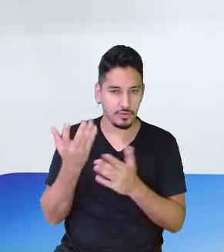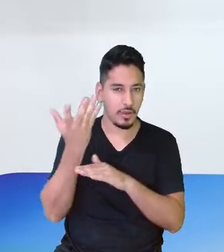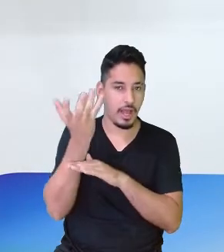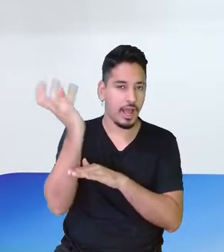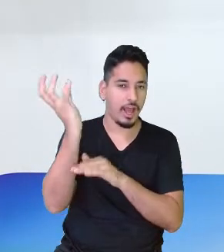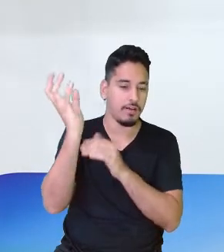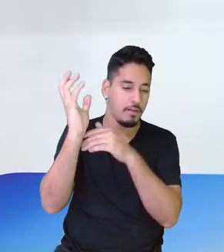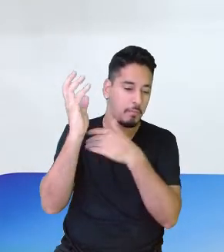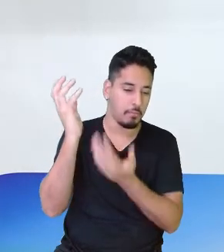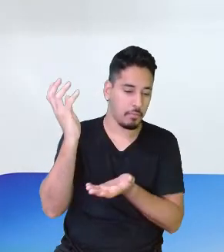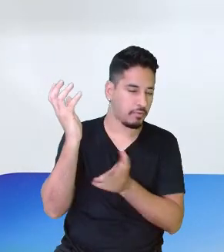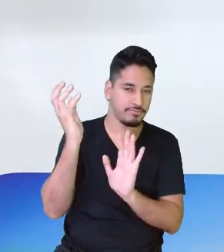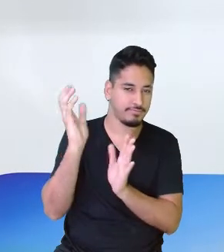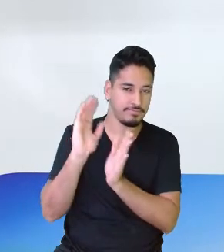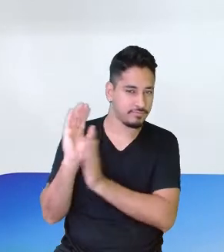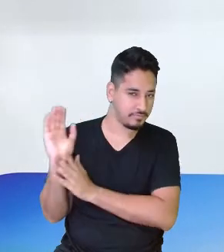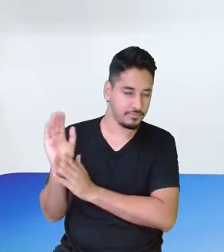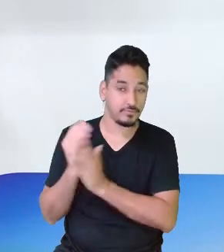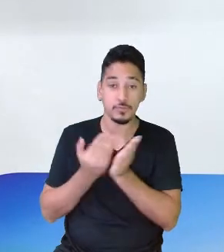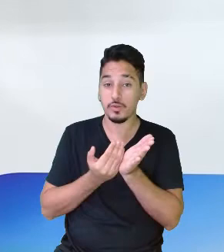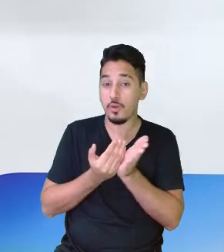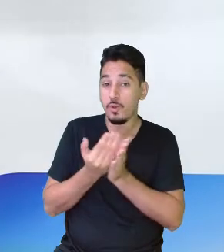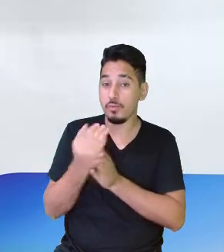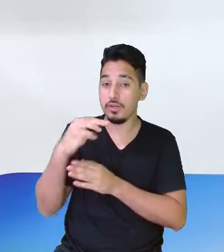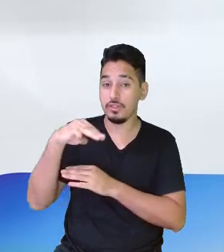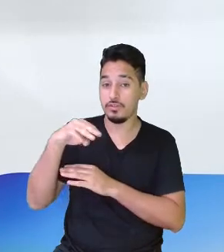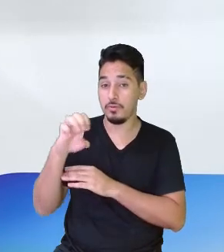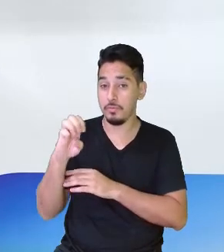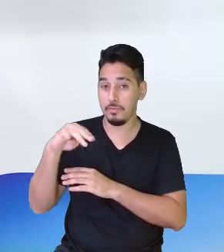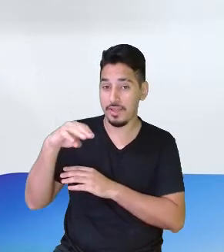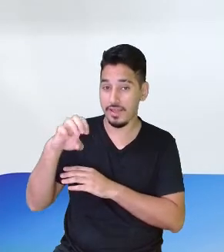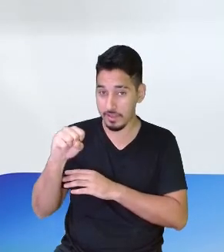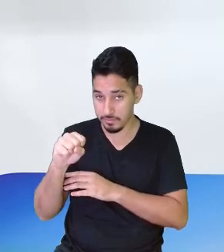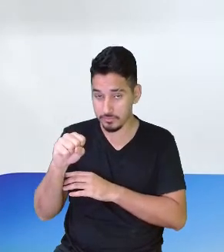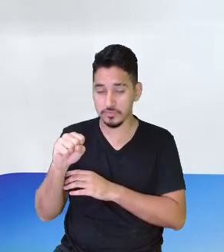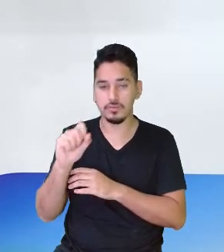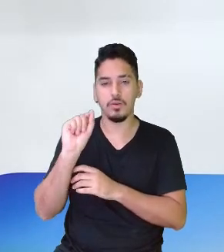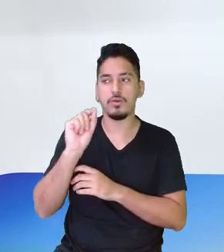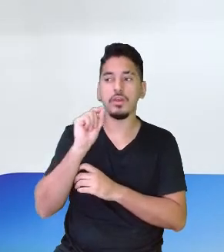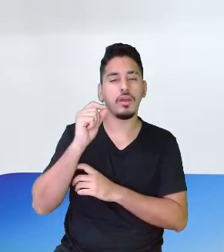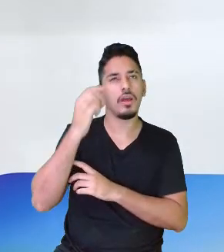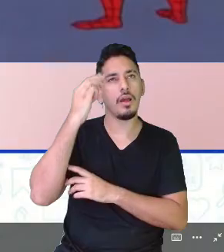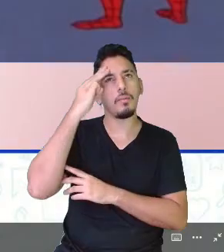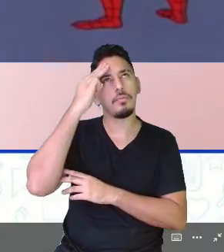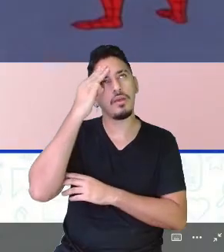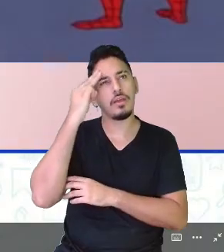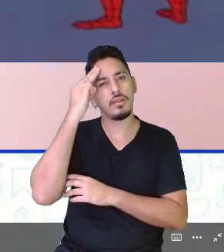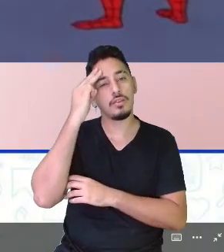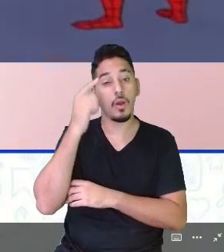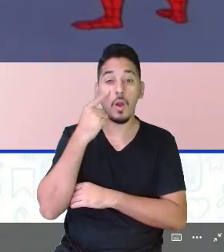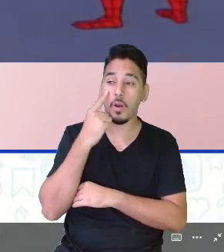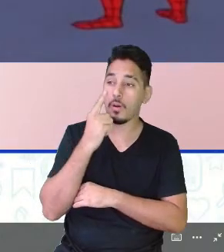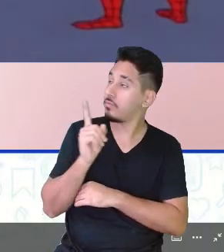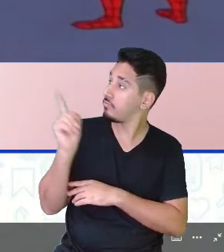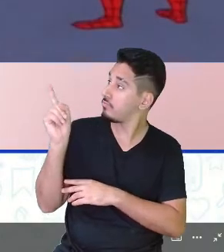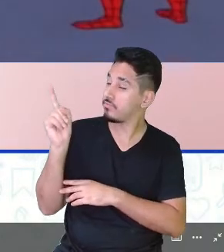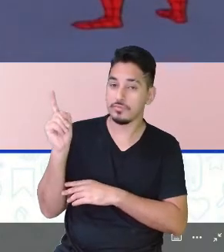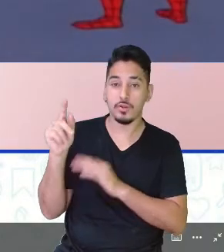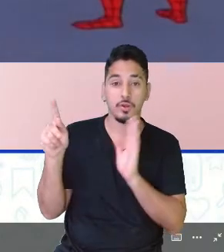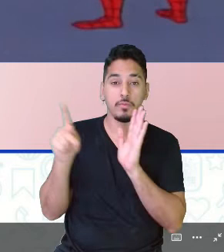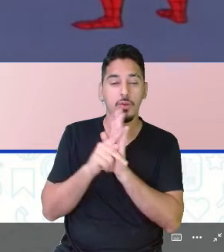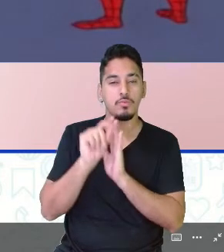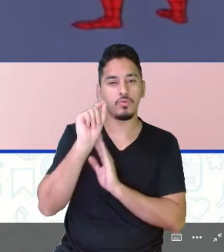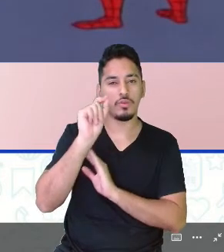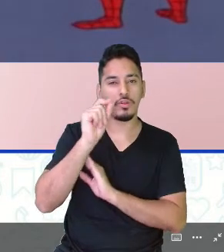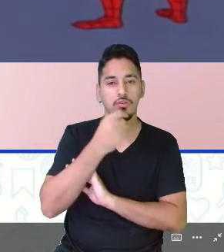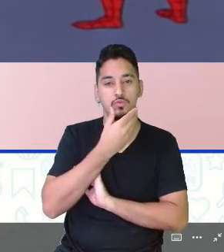de memes. Não, o ponto de partida do meme é a mente humana. Eu aqui estou usando um meme famosíssimo do Homem-Aranha,